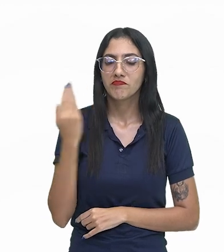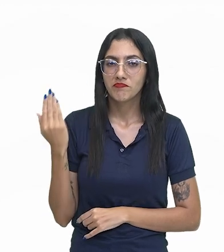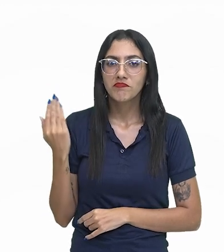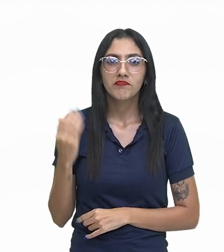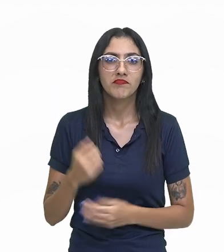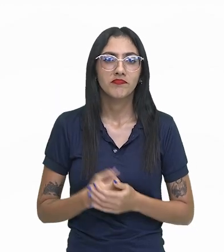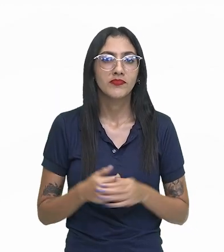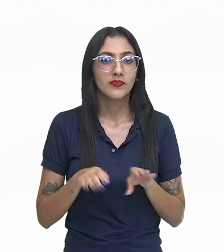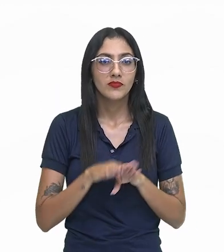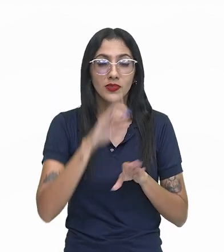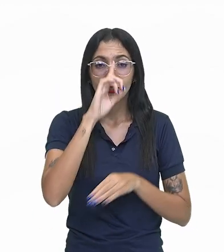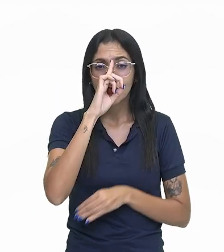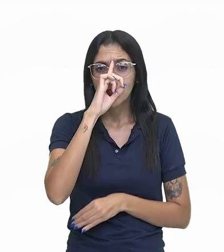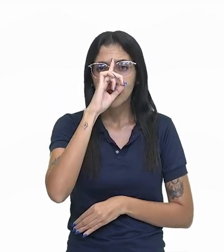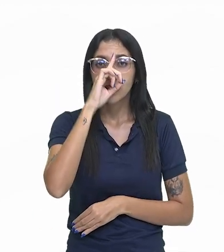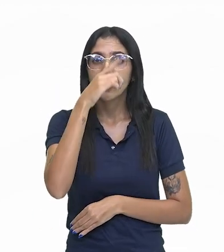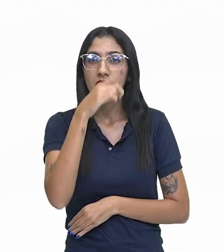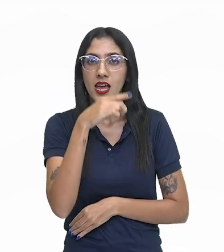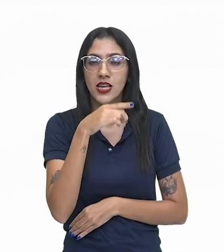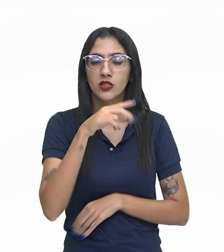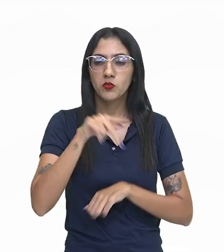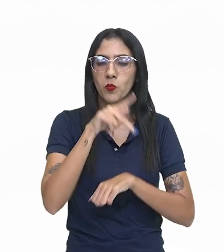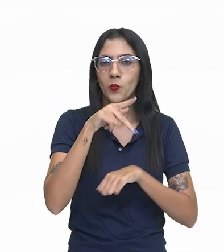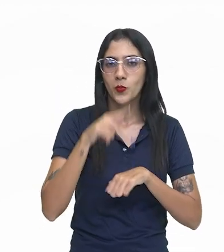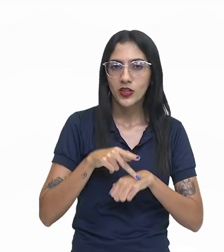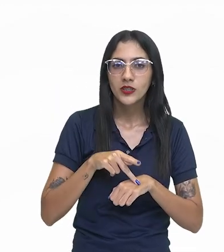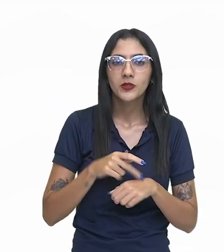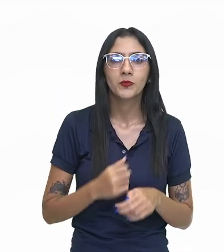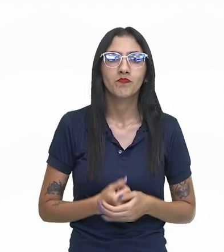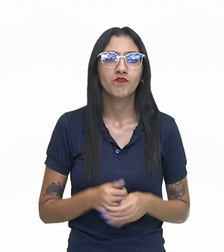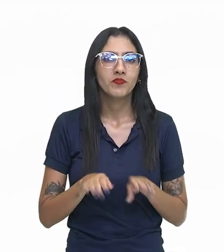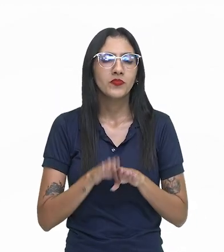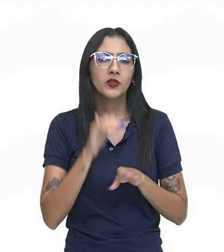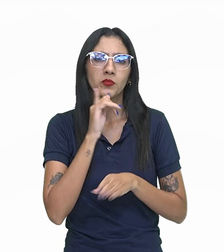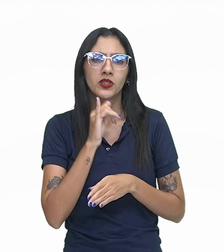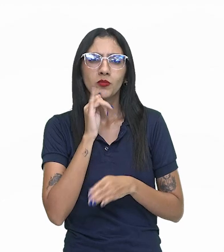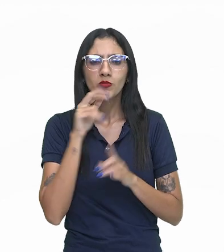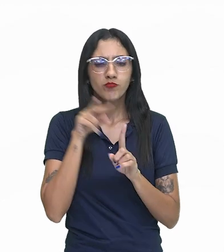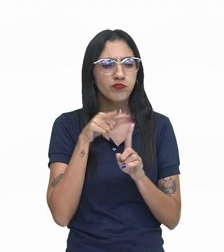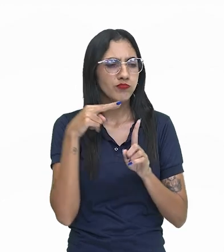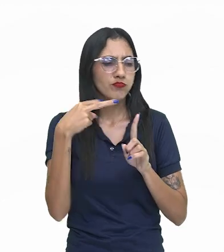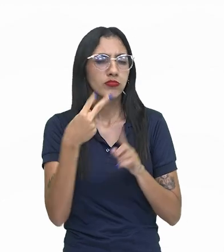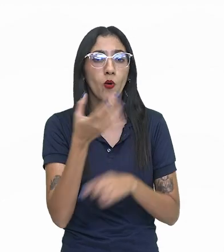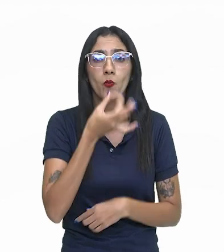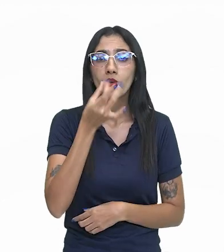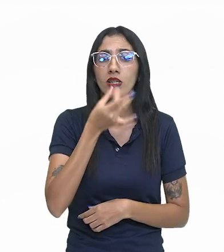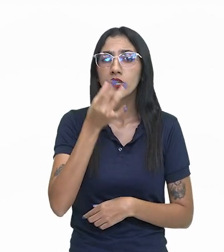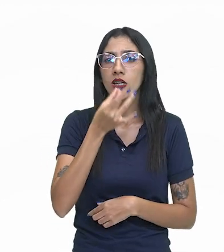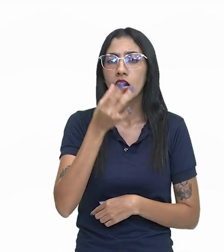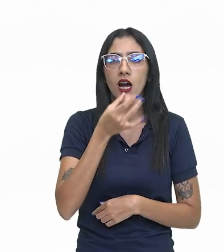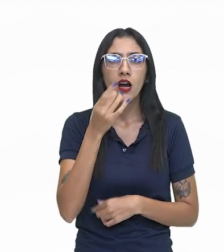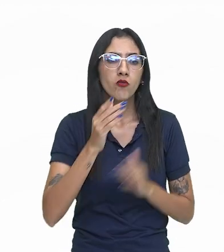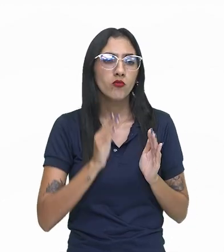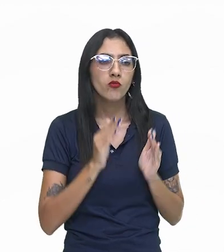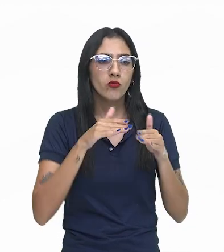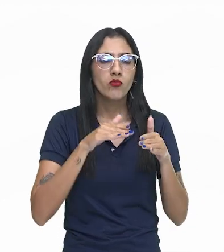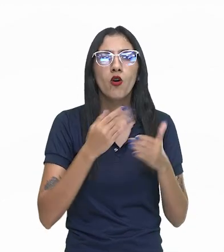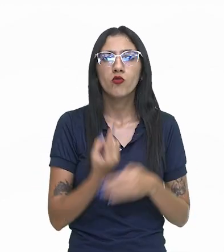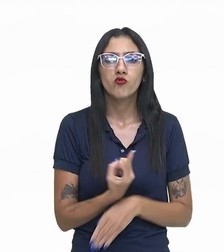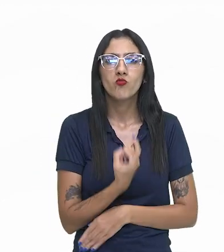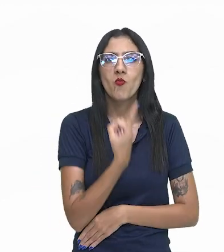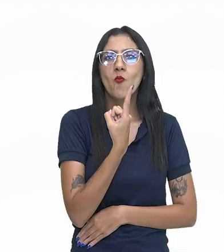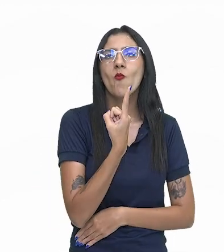os ideais nacionalistas. Individualismo, a visão de mundo centrada nos sentimentos